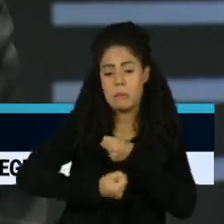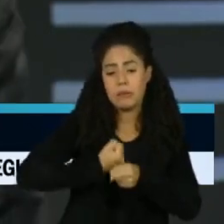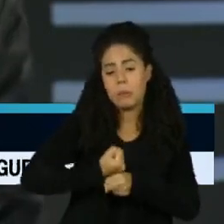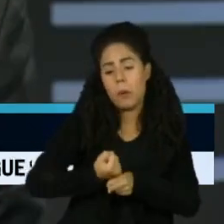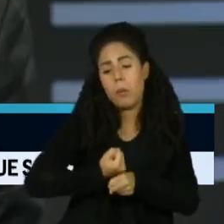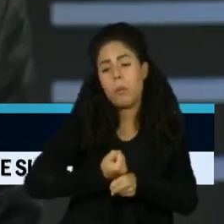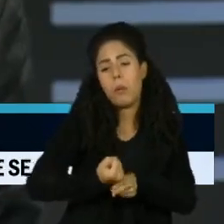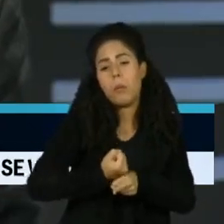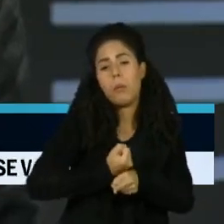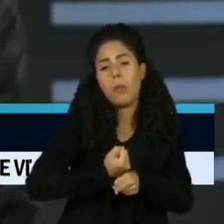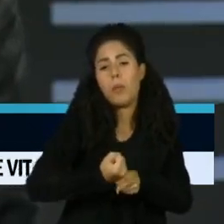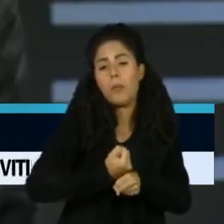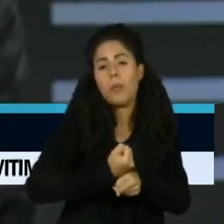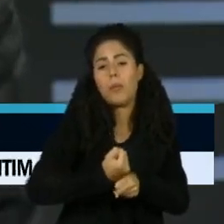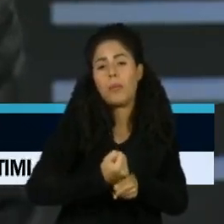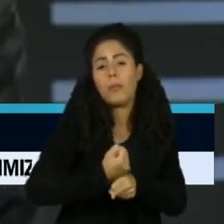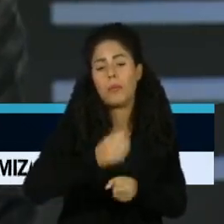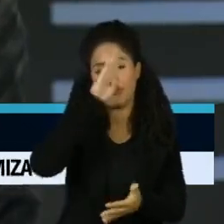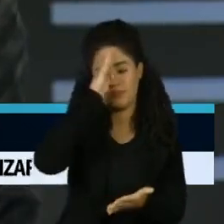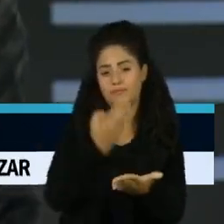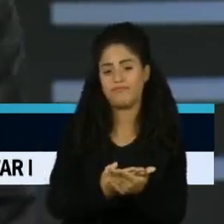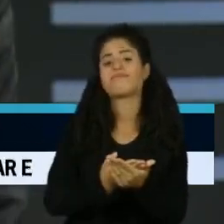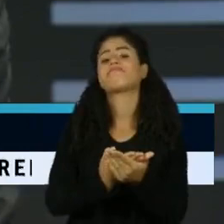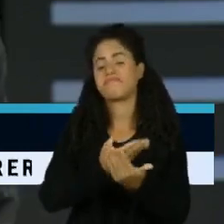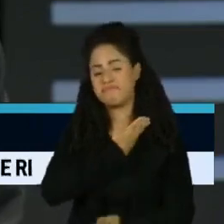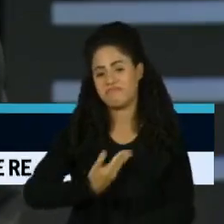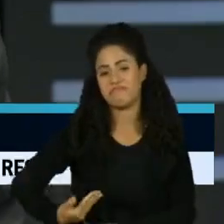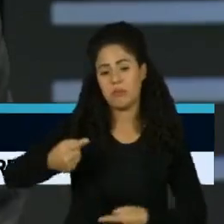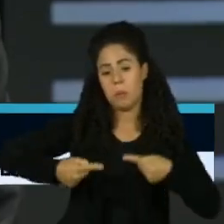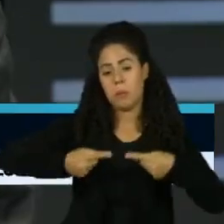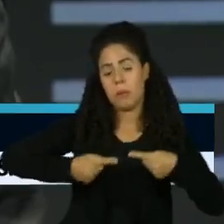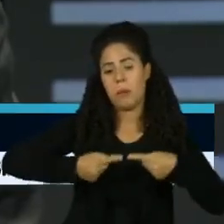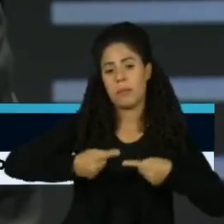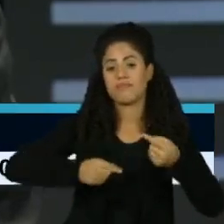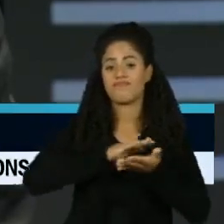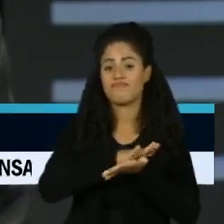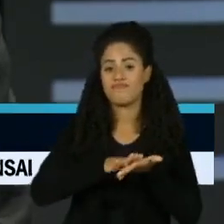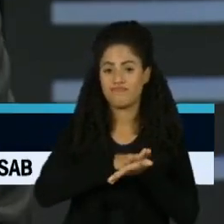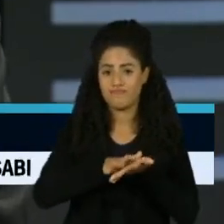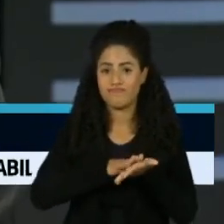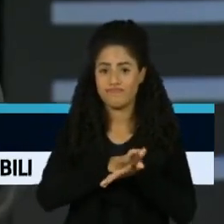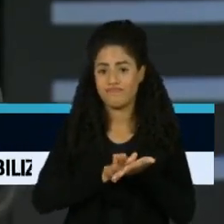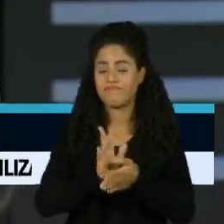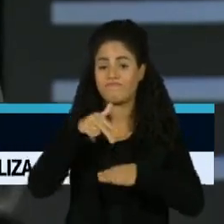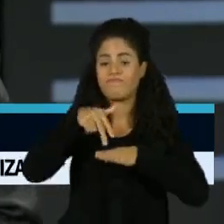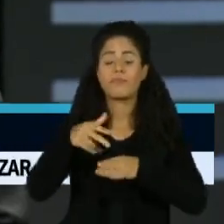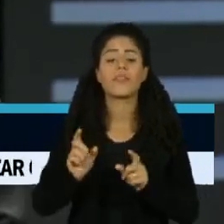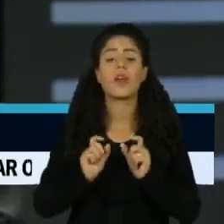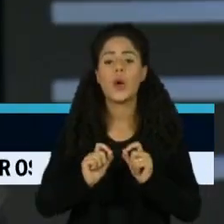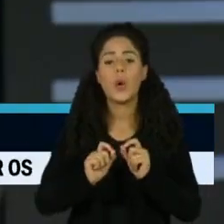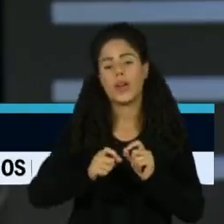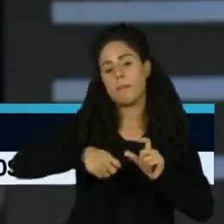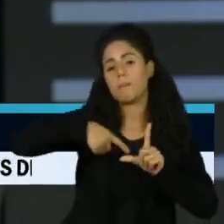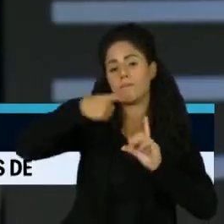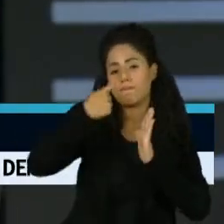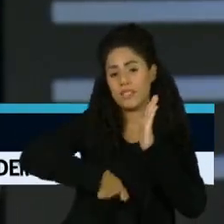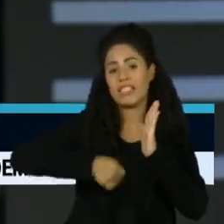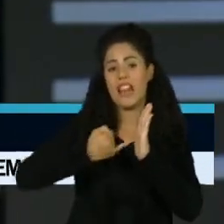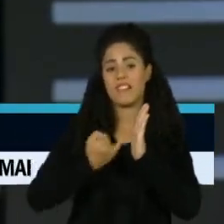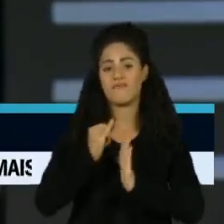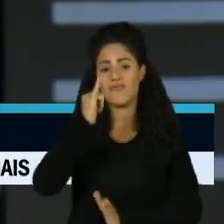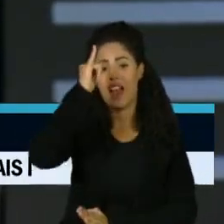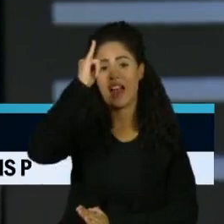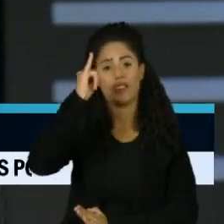deveria com uma cenário de incerteza política que estava sobrepondo é você compondo com isso a taxa de juros não responde a